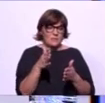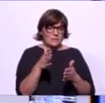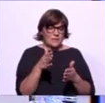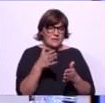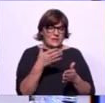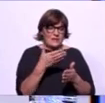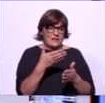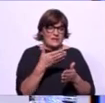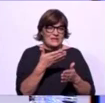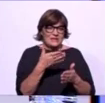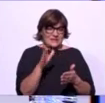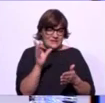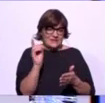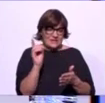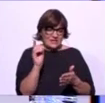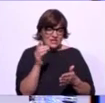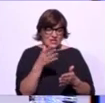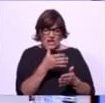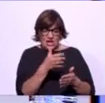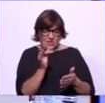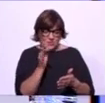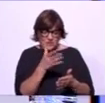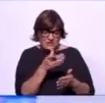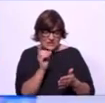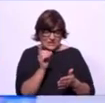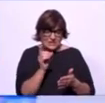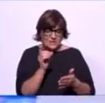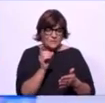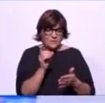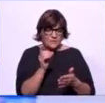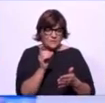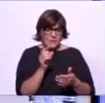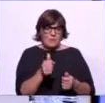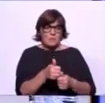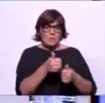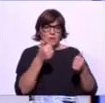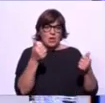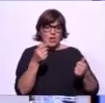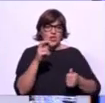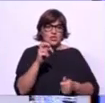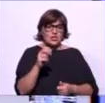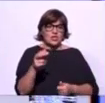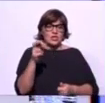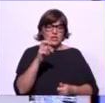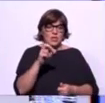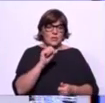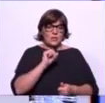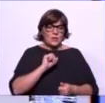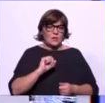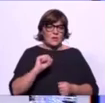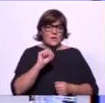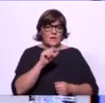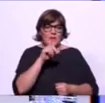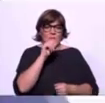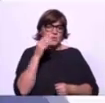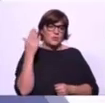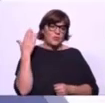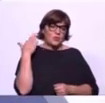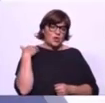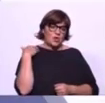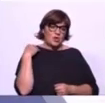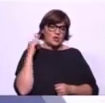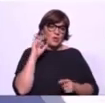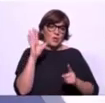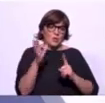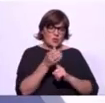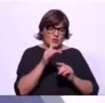creio eu, não é? Não. 16, 14 ou 16, exatamente, sim. 16, que são bem melhores que os tais 38 do que Jorge Nuno Pinto da Costa a nível de conquistas.